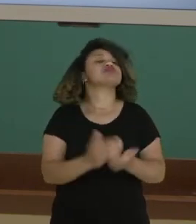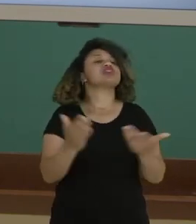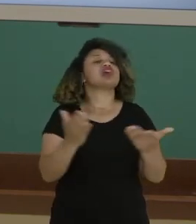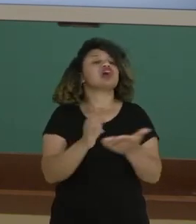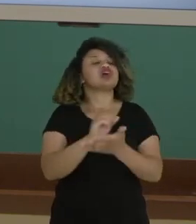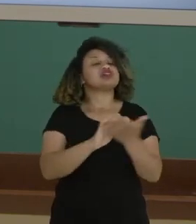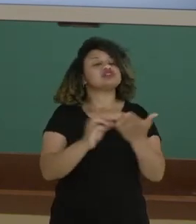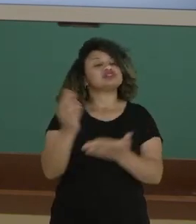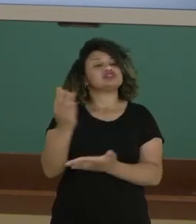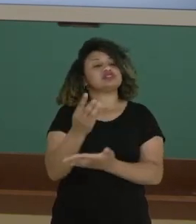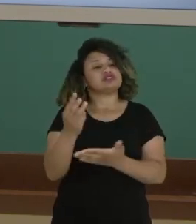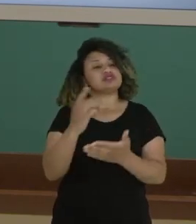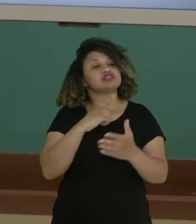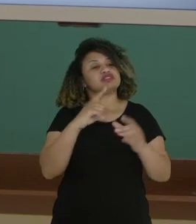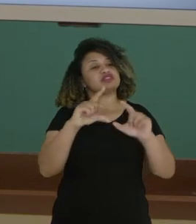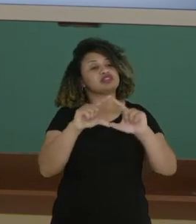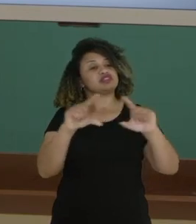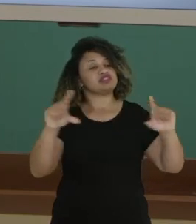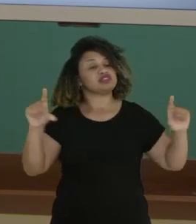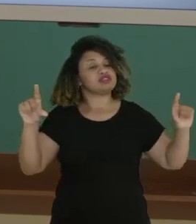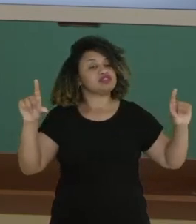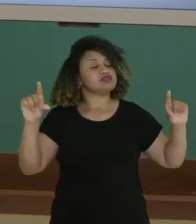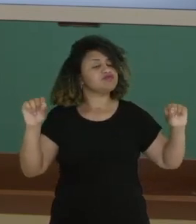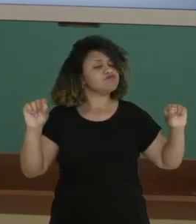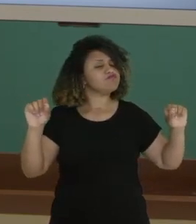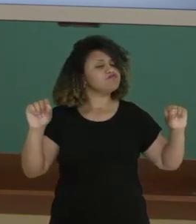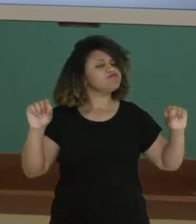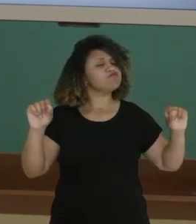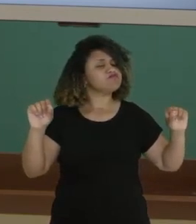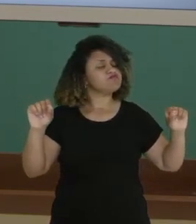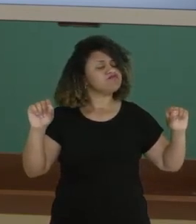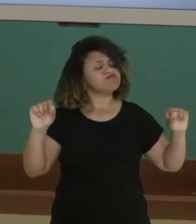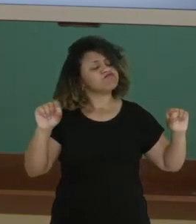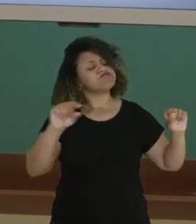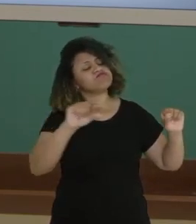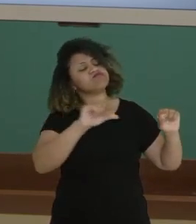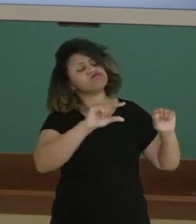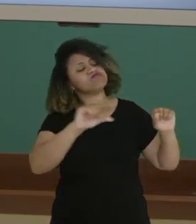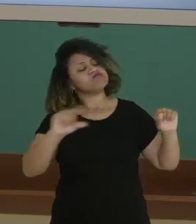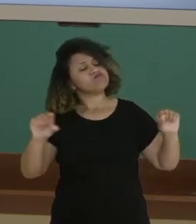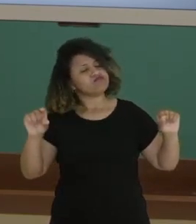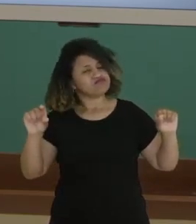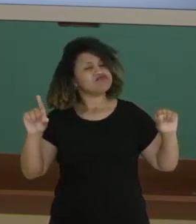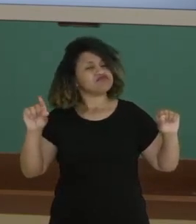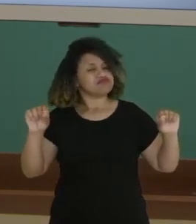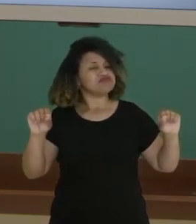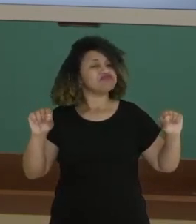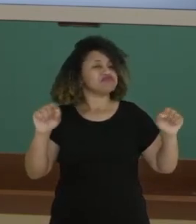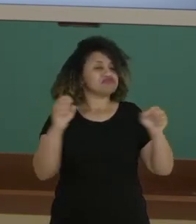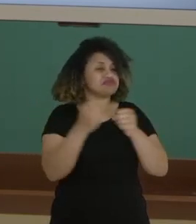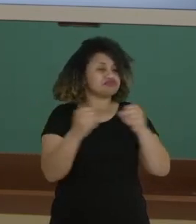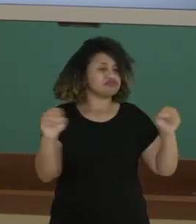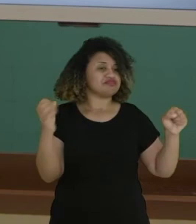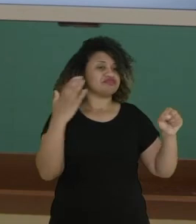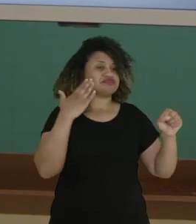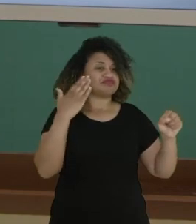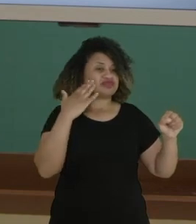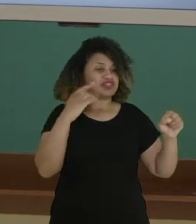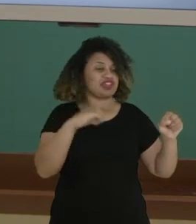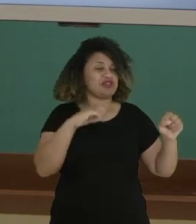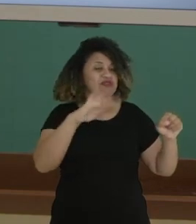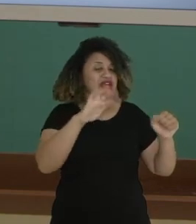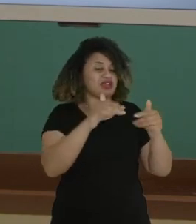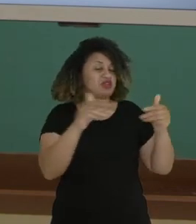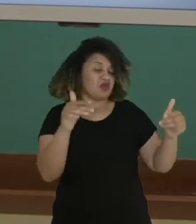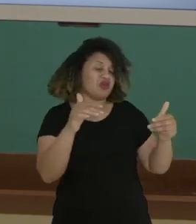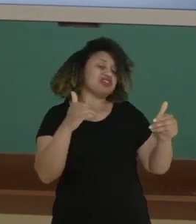o 3. Eu coloquei uma equação um pouquinho maior, né? Com mais acessórios para ela ficar